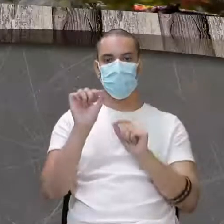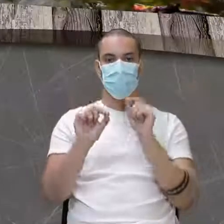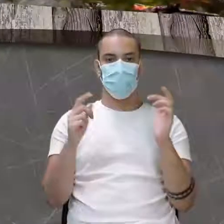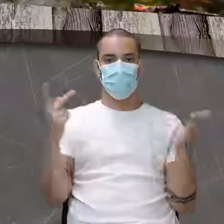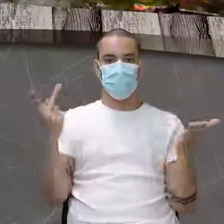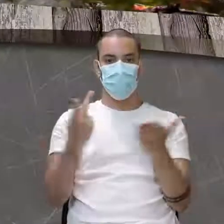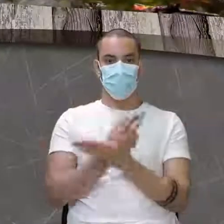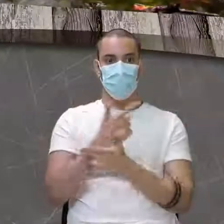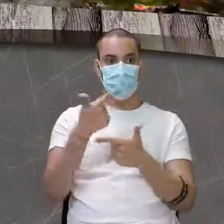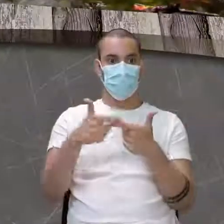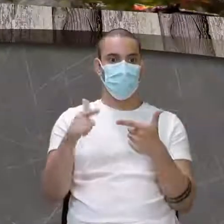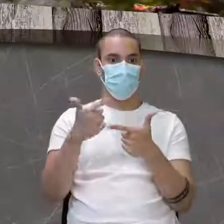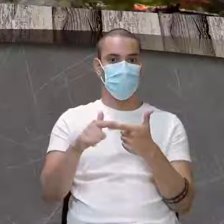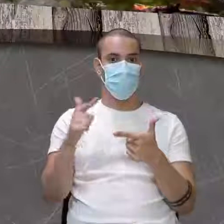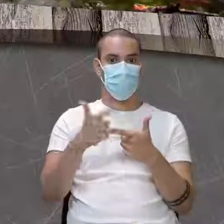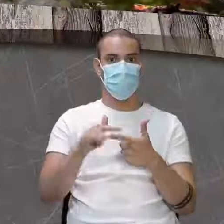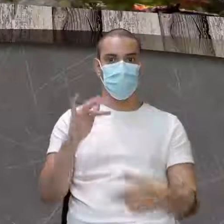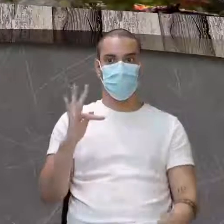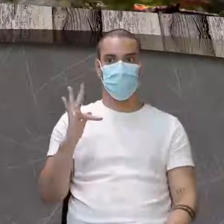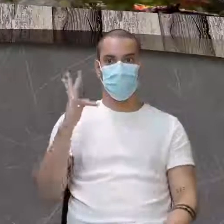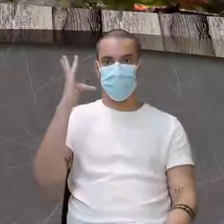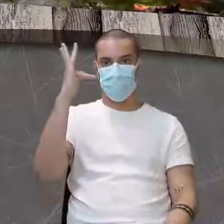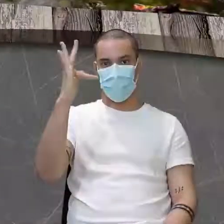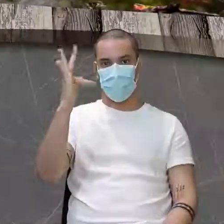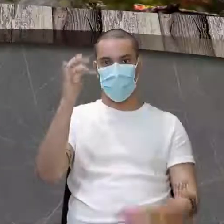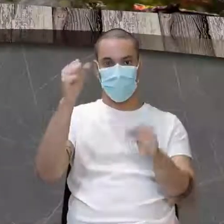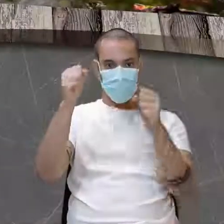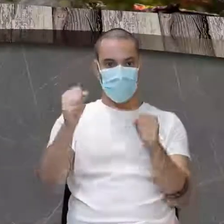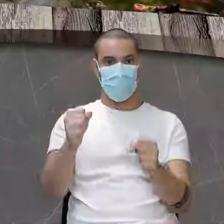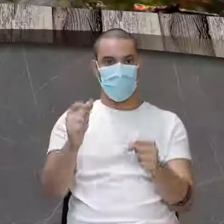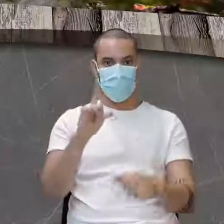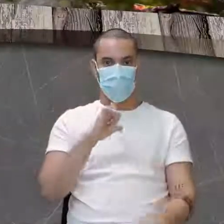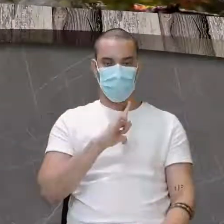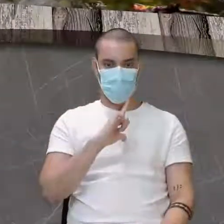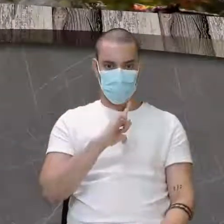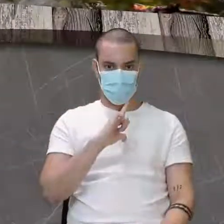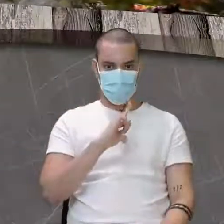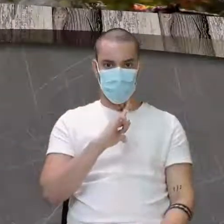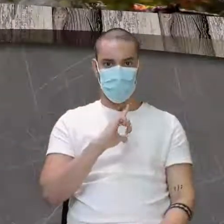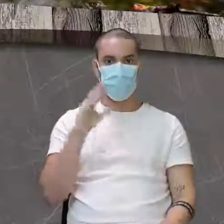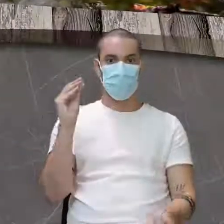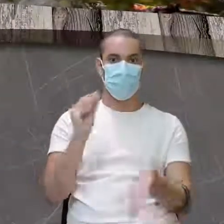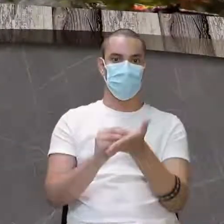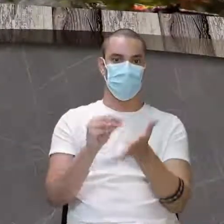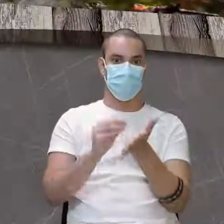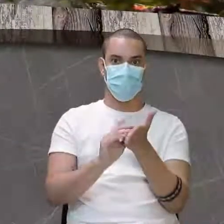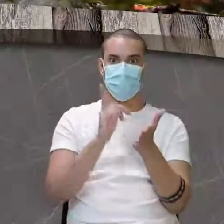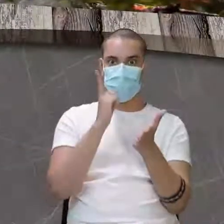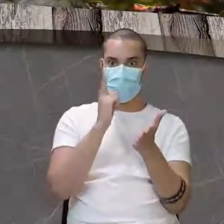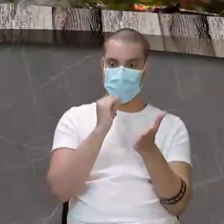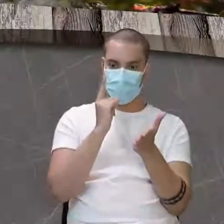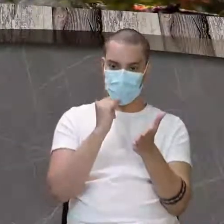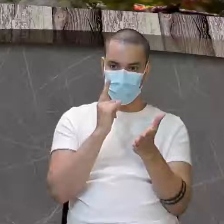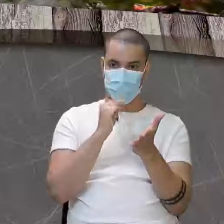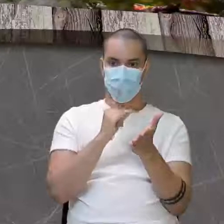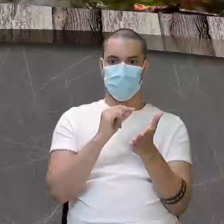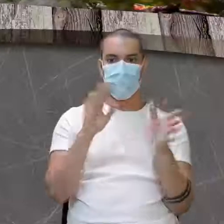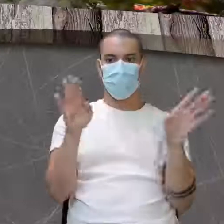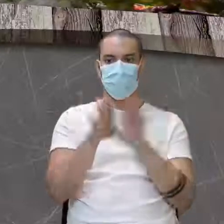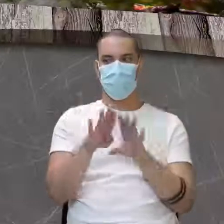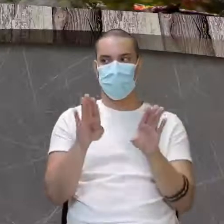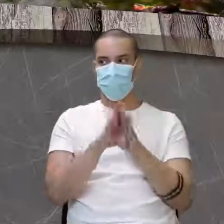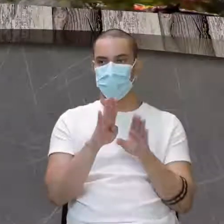eventuais problemas ambientais que você pode ter. Tá? A escassez hídrica, que